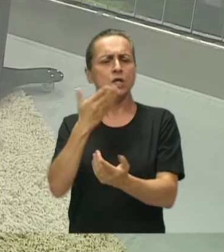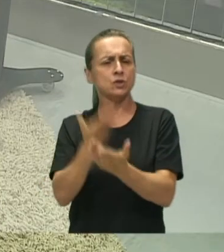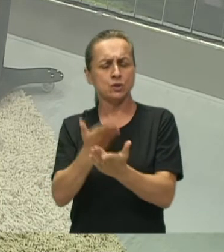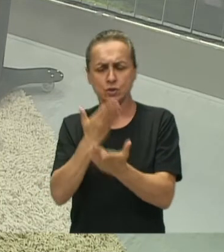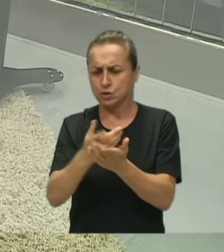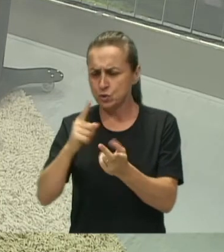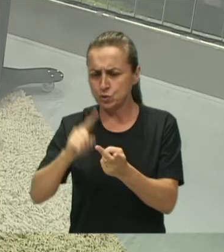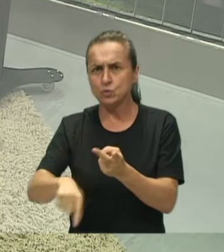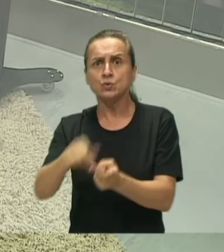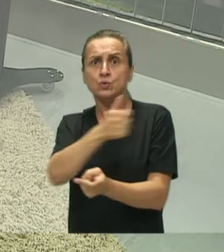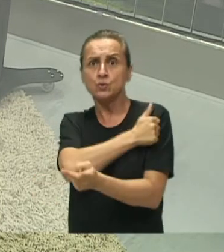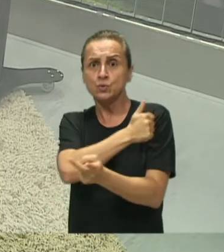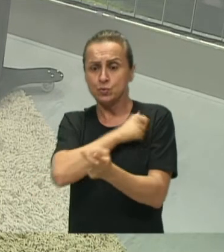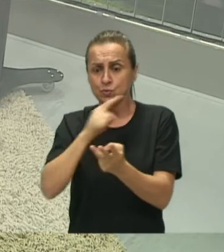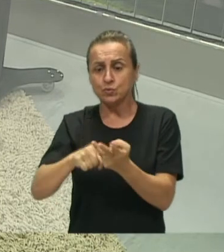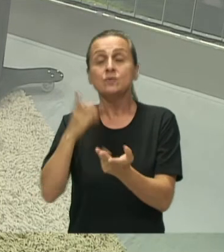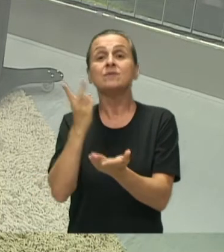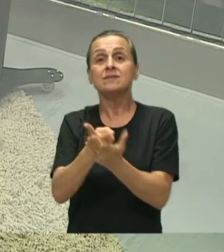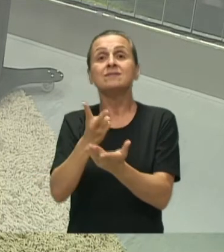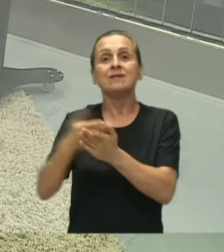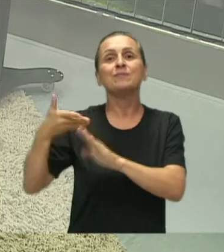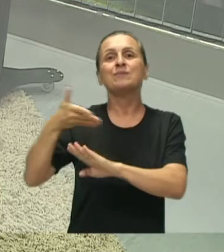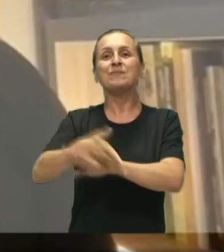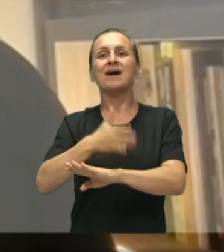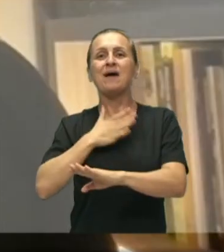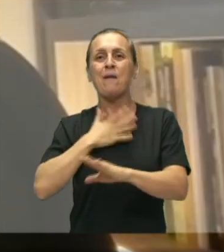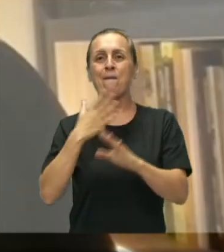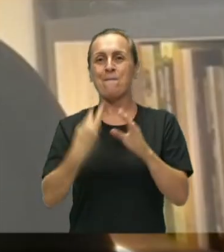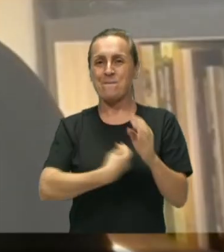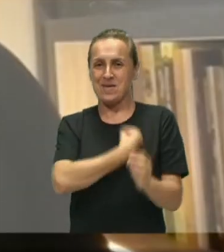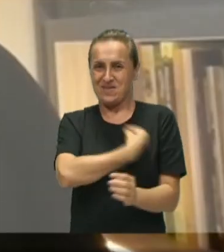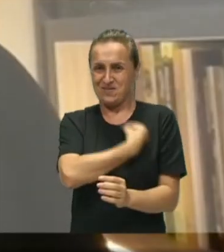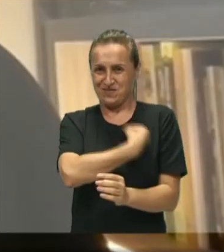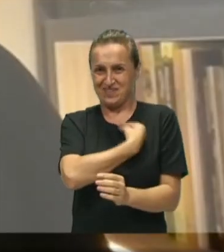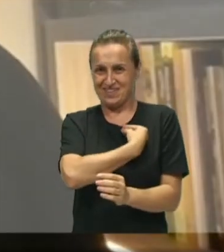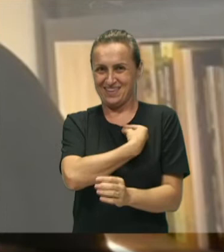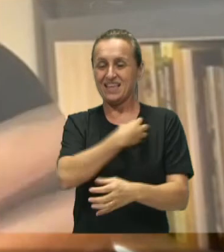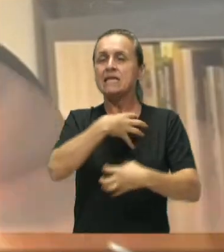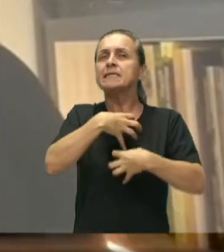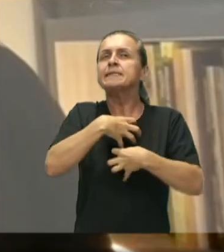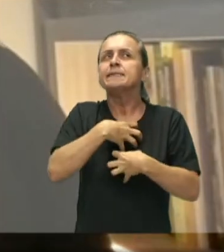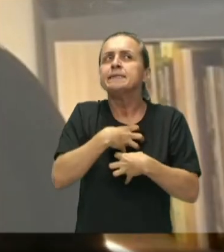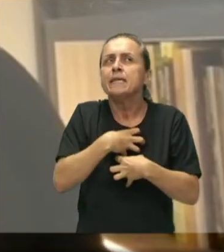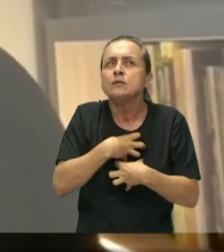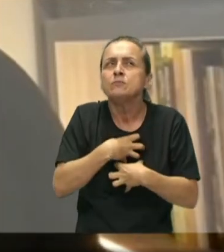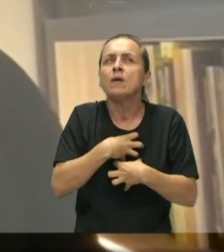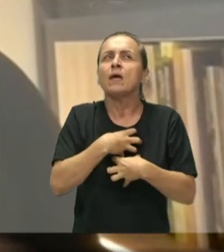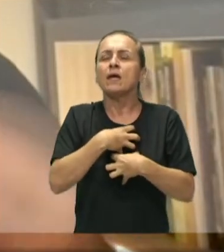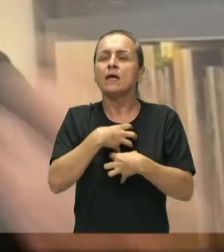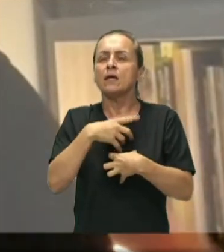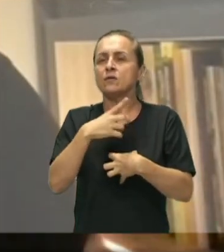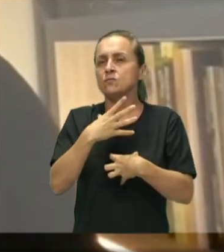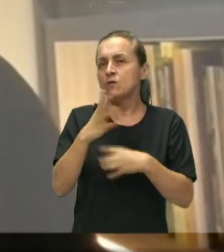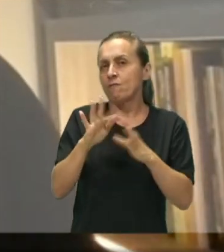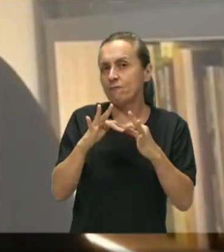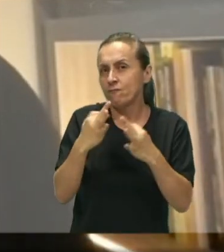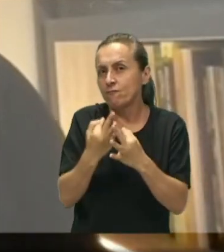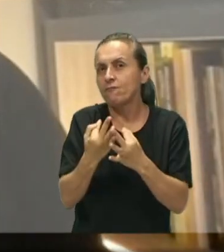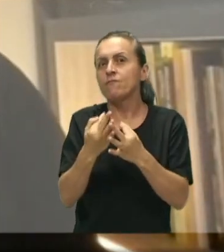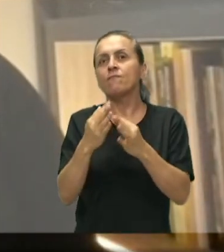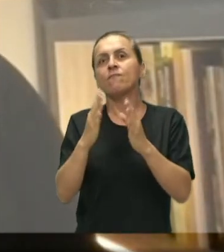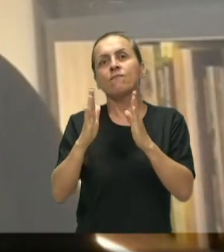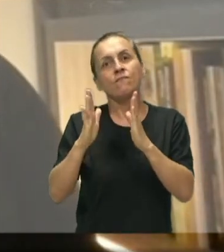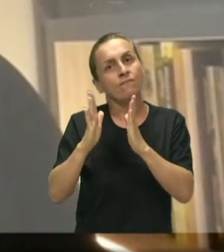faz o som da minha vida então é aquele sentimento que vinha da família da casa mas